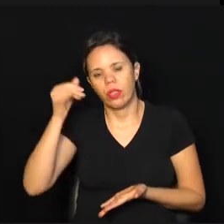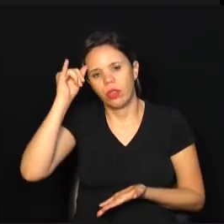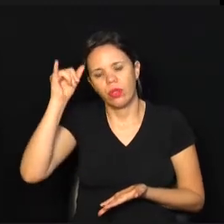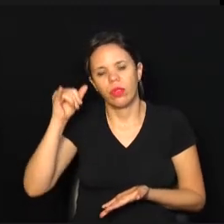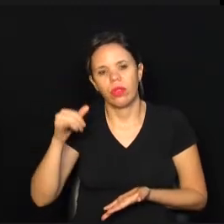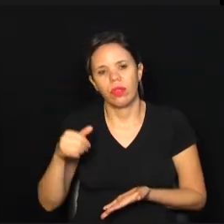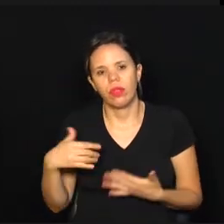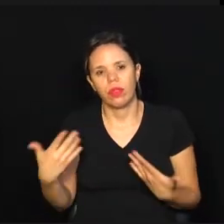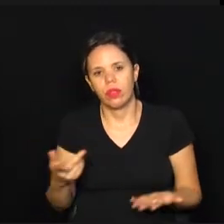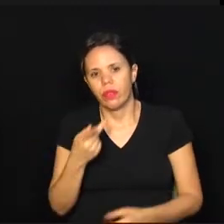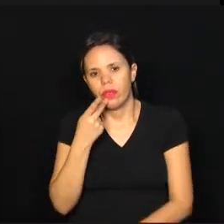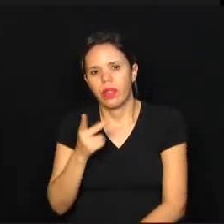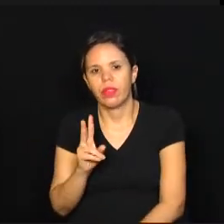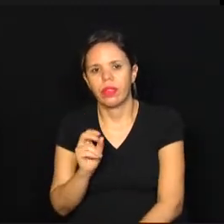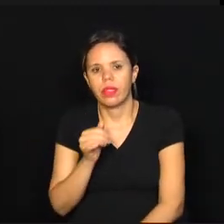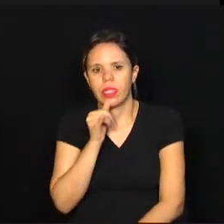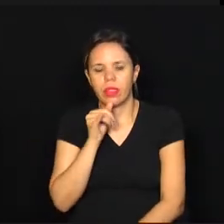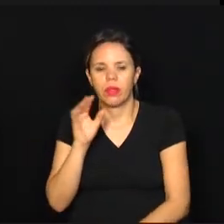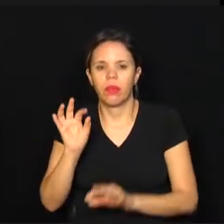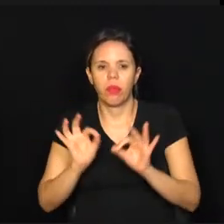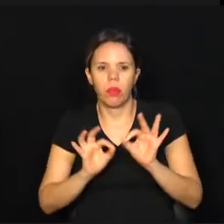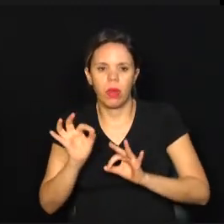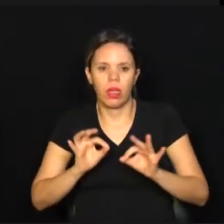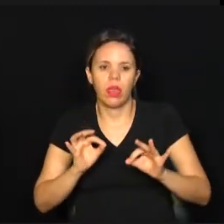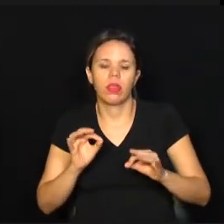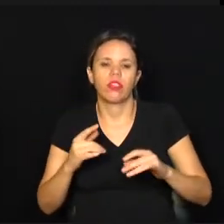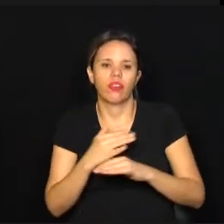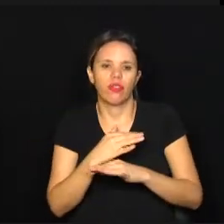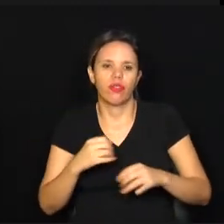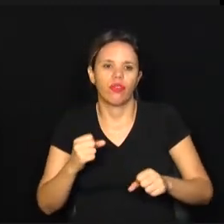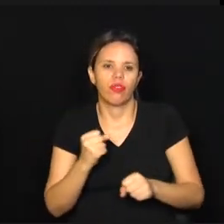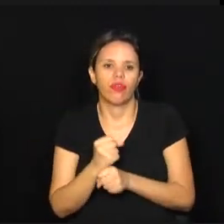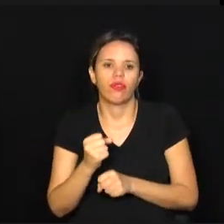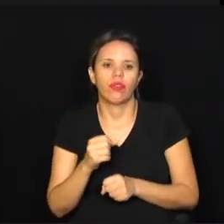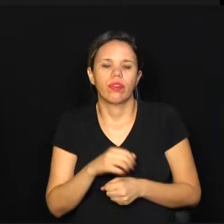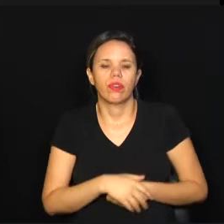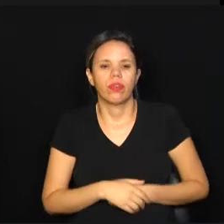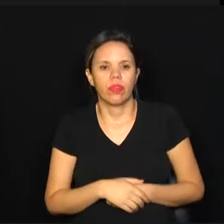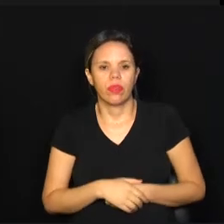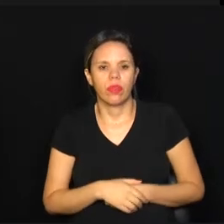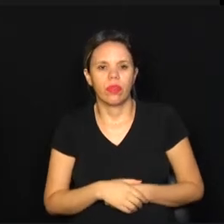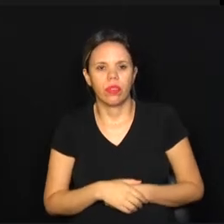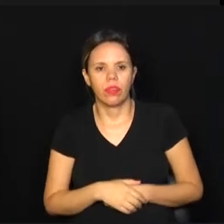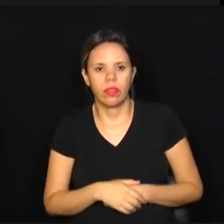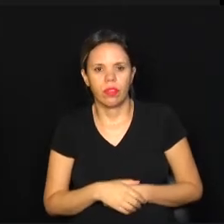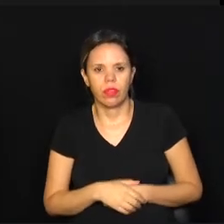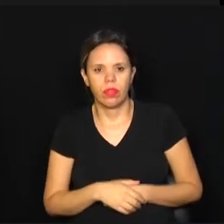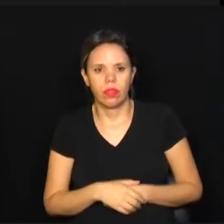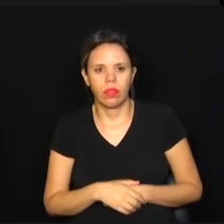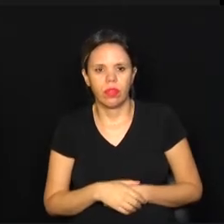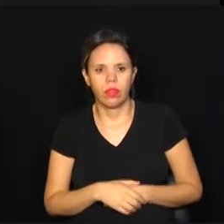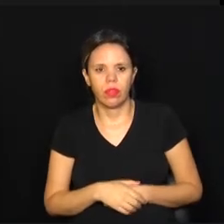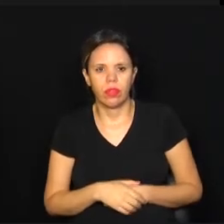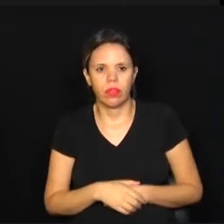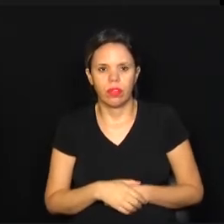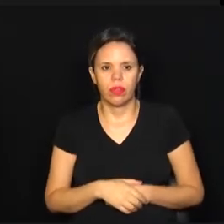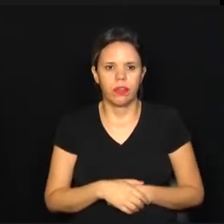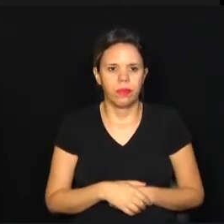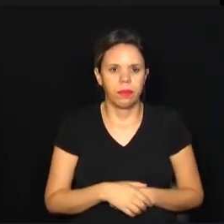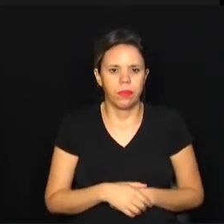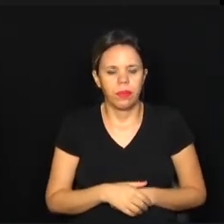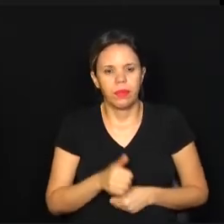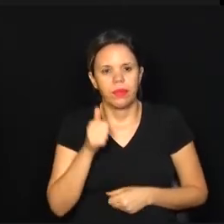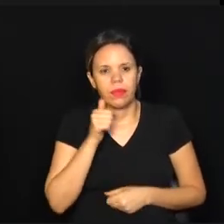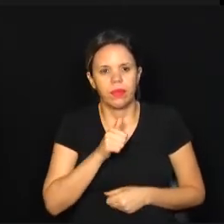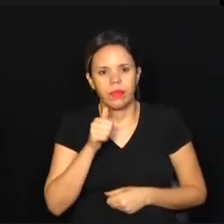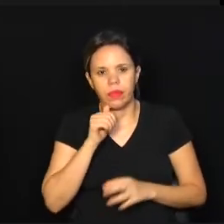ele fala na questão de planejamento, na questão aí, ele citou aí uma questão de uma senhora, de